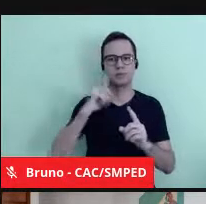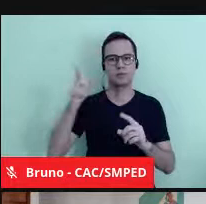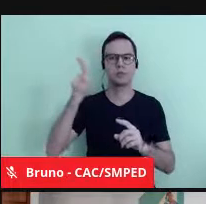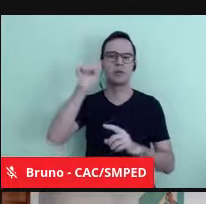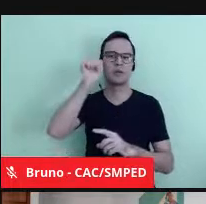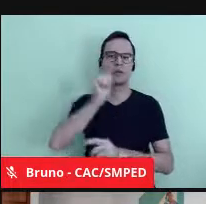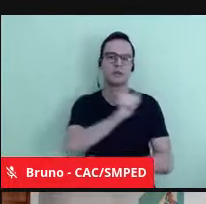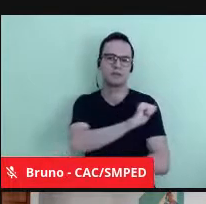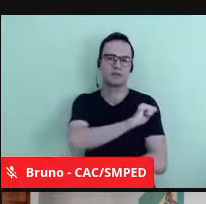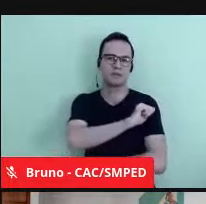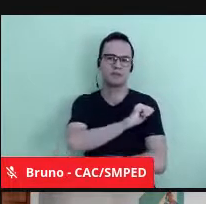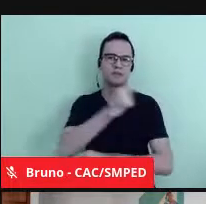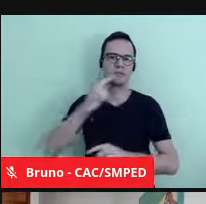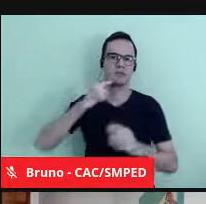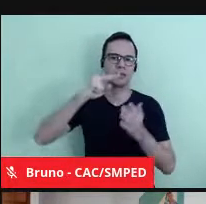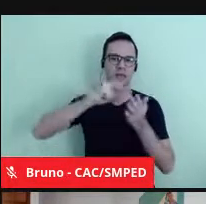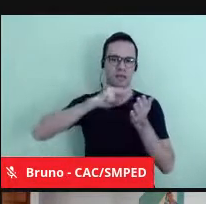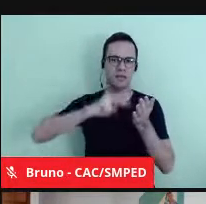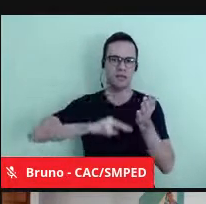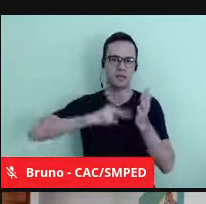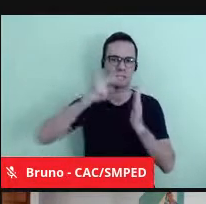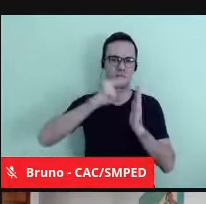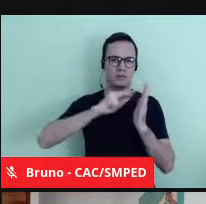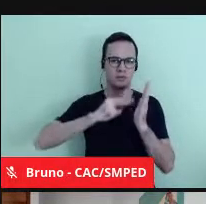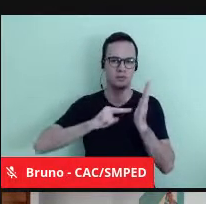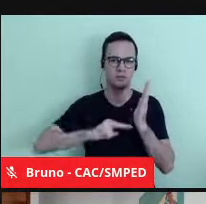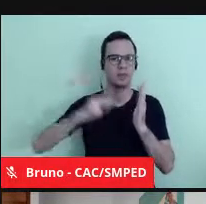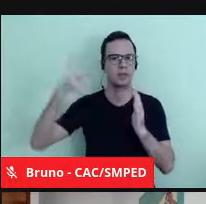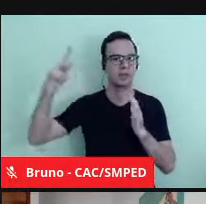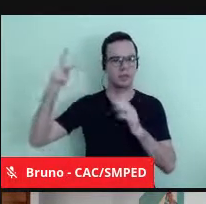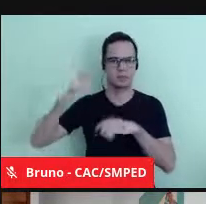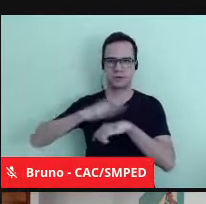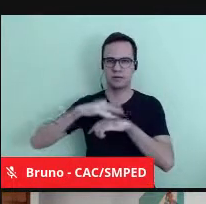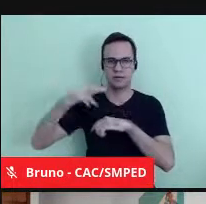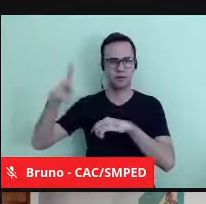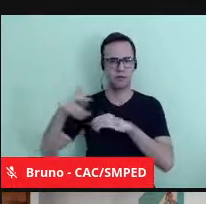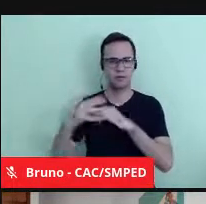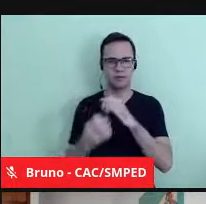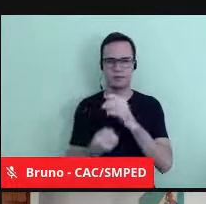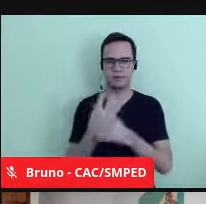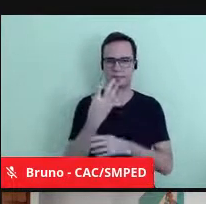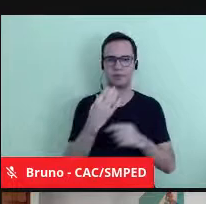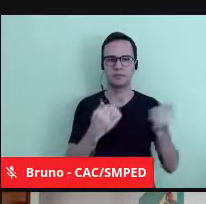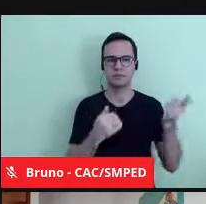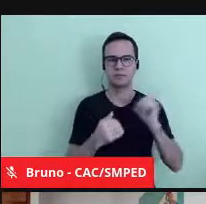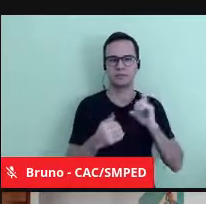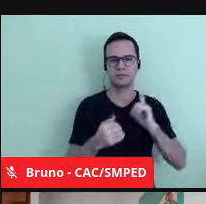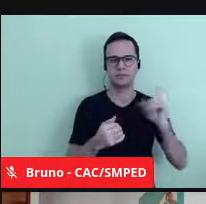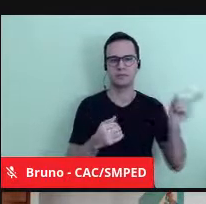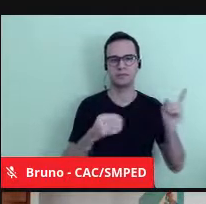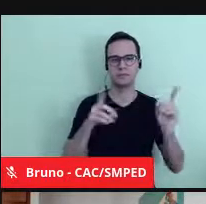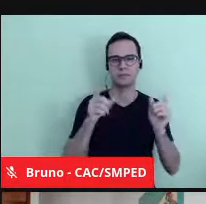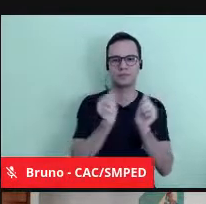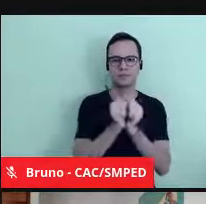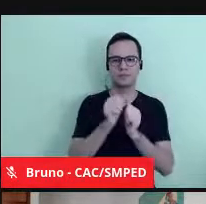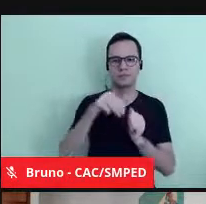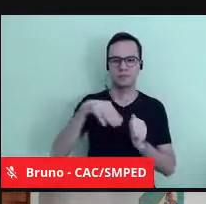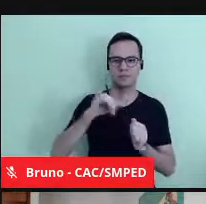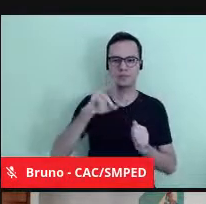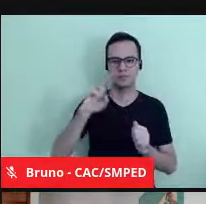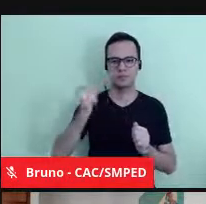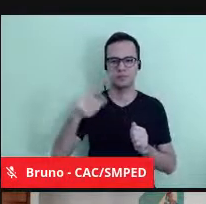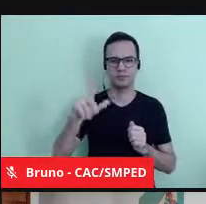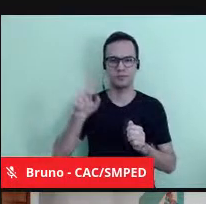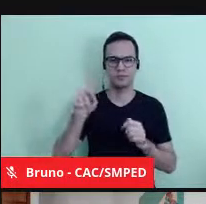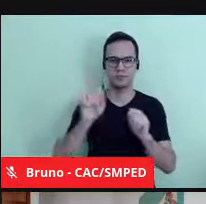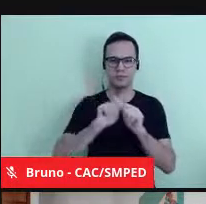alunas fazendo, lendo textos dela, né, dentro dessa prática de sarau que a gente fez com Michel Iacchini,